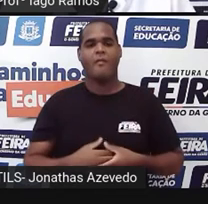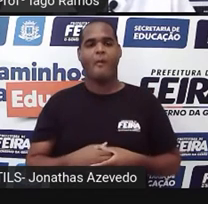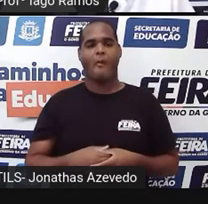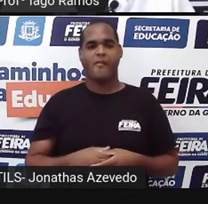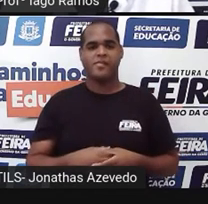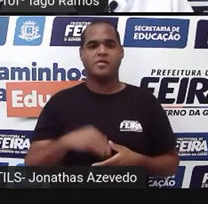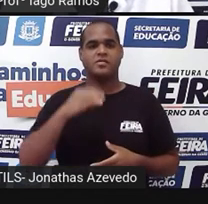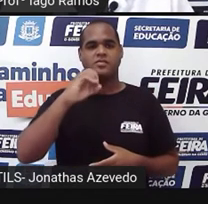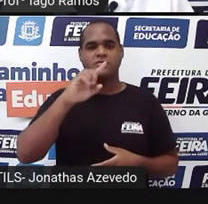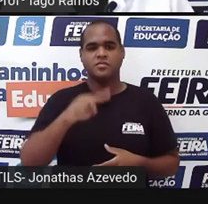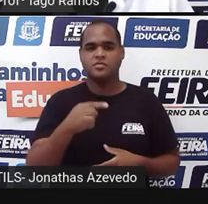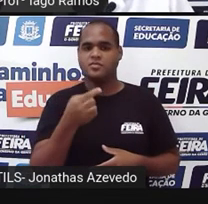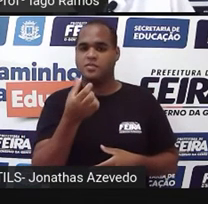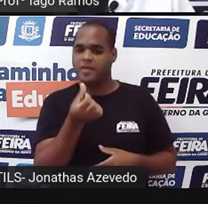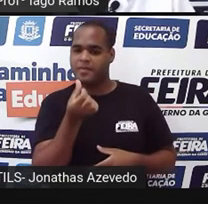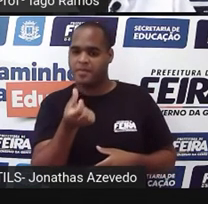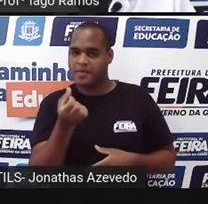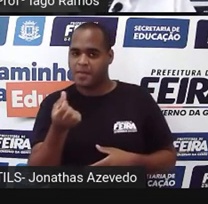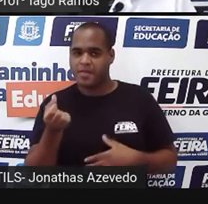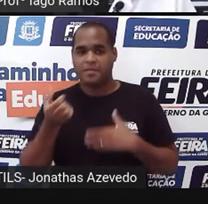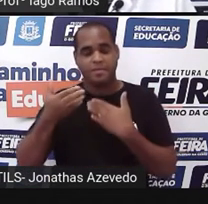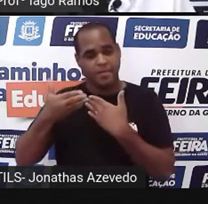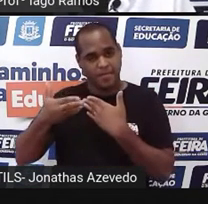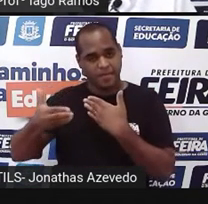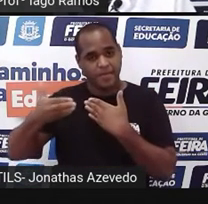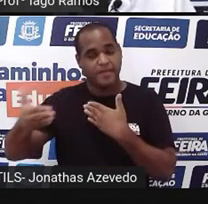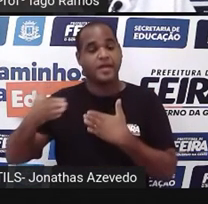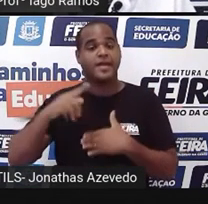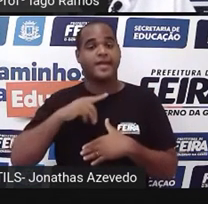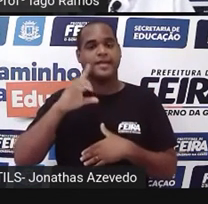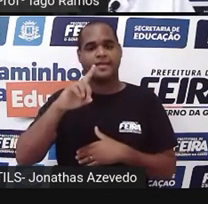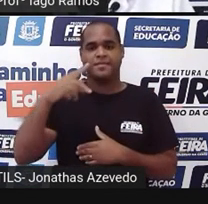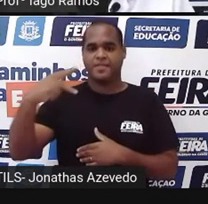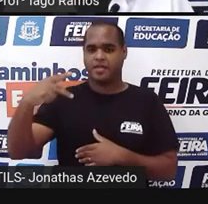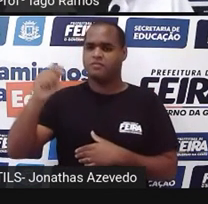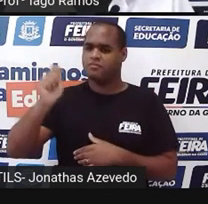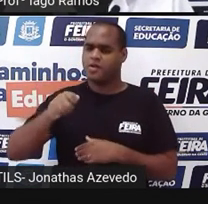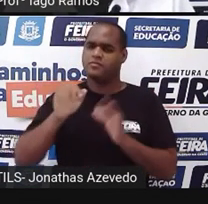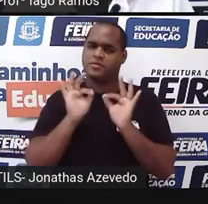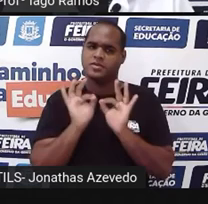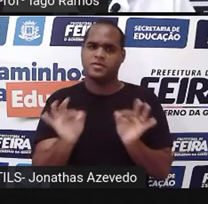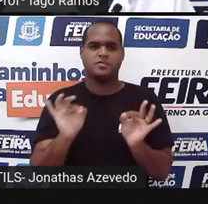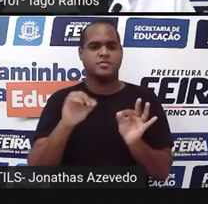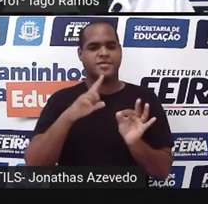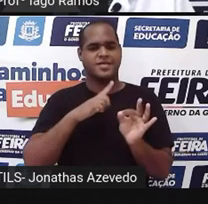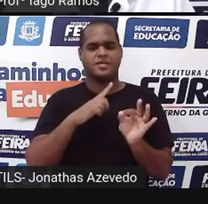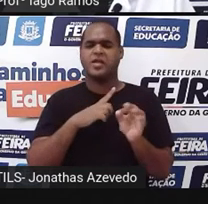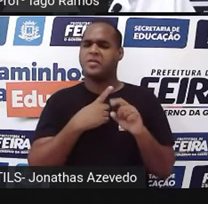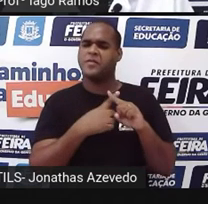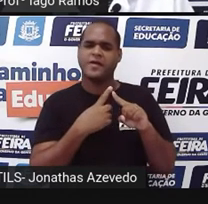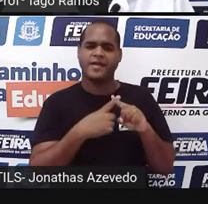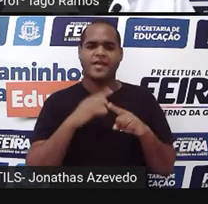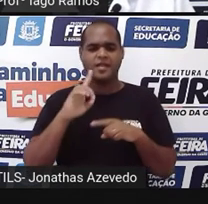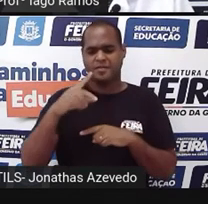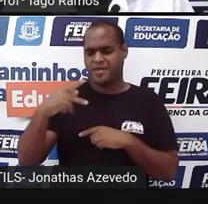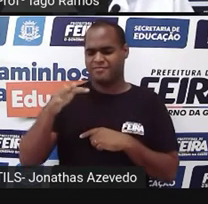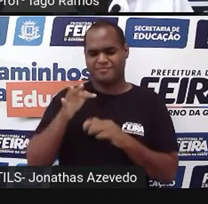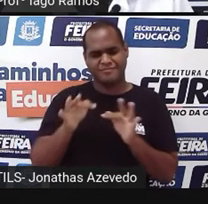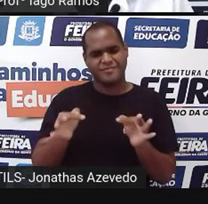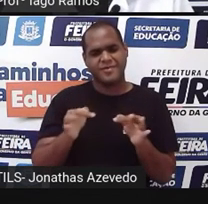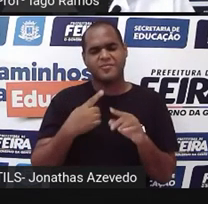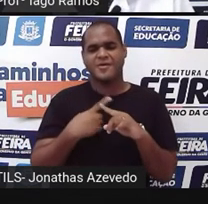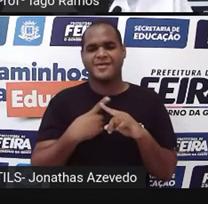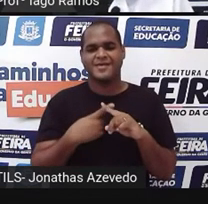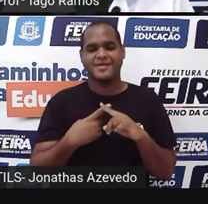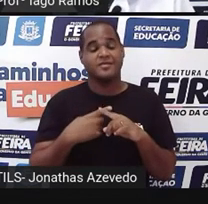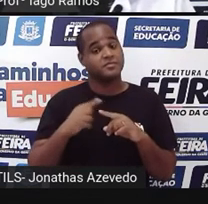a 0,6 666 é uma dízima periódica simples porque dízima periódica simples